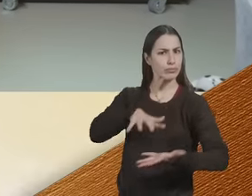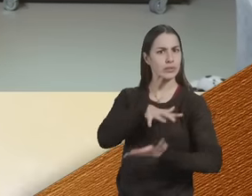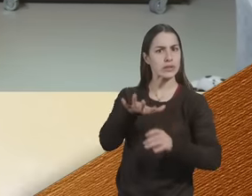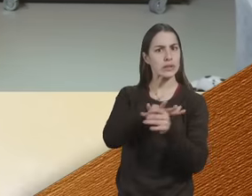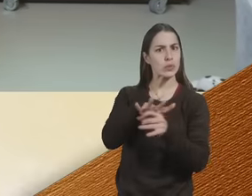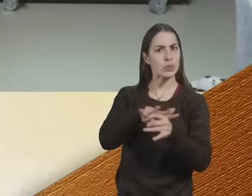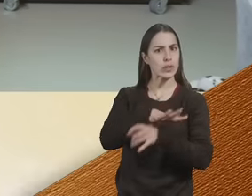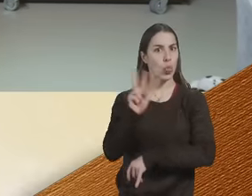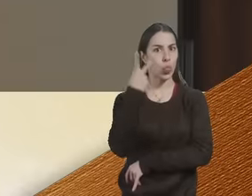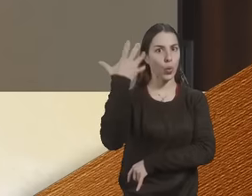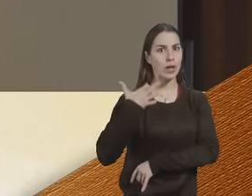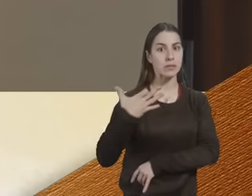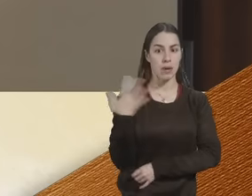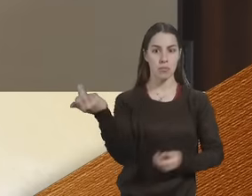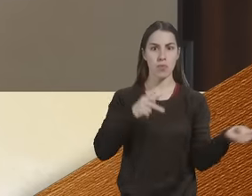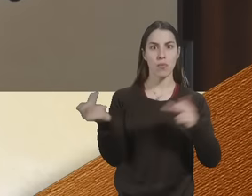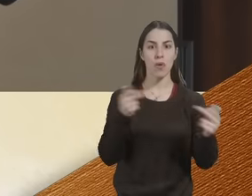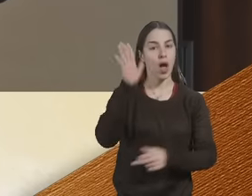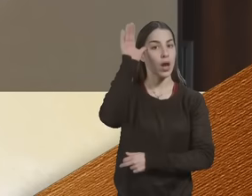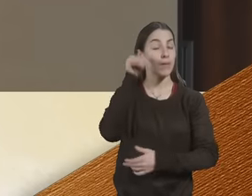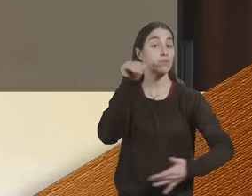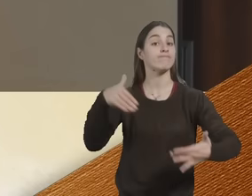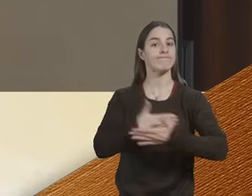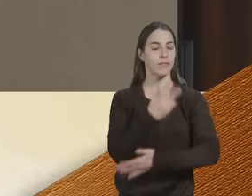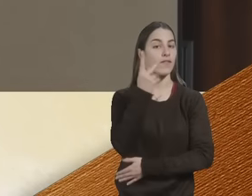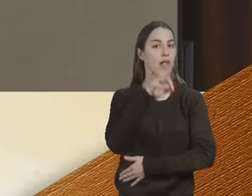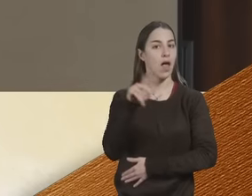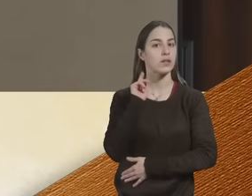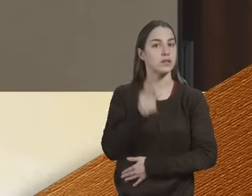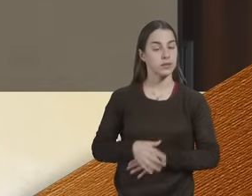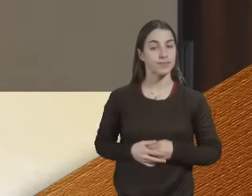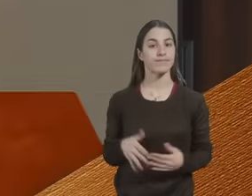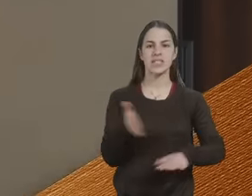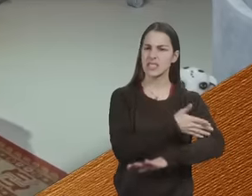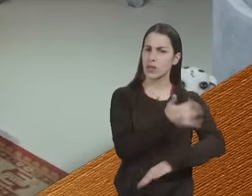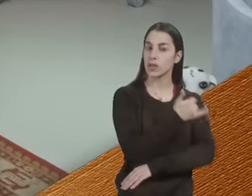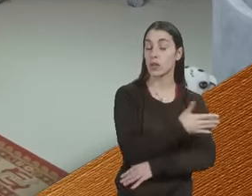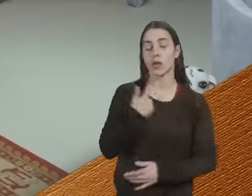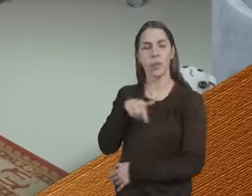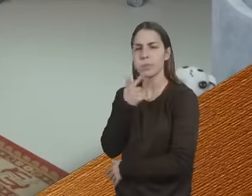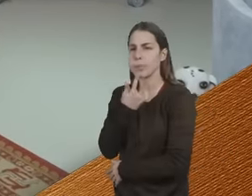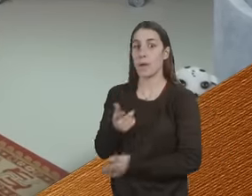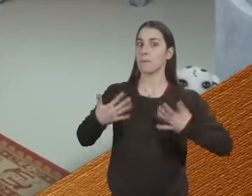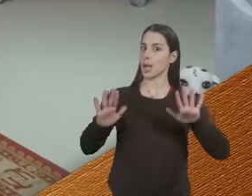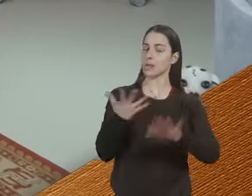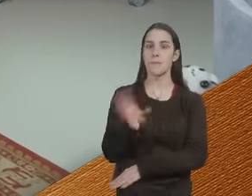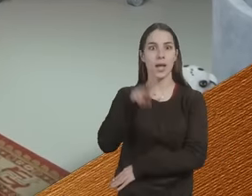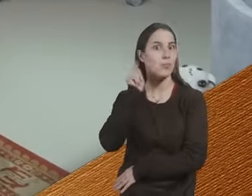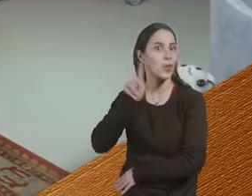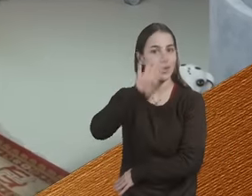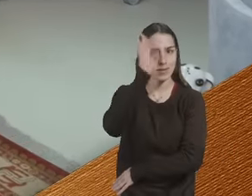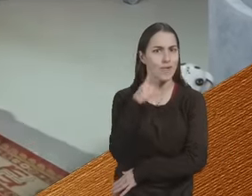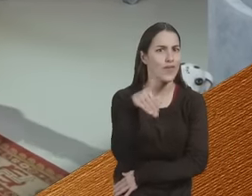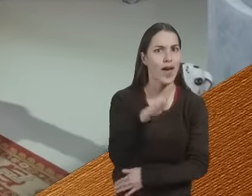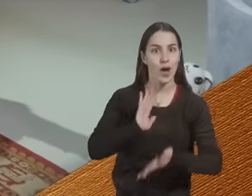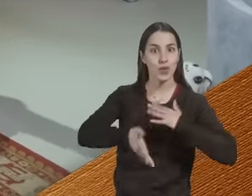já 2 semanas que têm aparecido animais mortos pela vila, isto de facto. Em pleno século XXI. Eu não percebo. Mas, mais importante do que isso, Joana, sabes o que é que vai